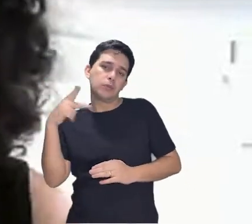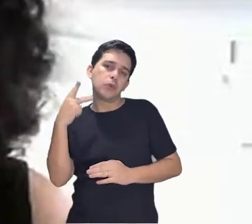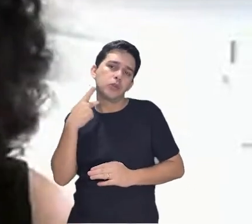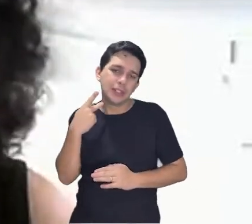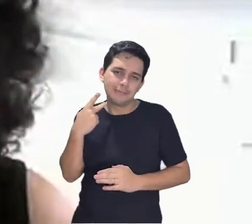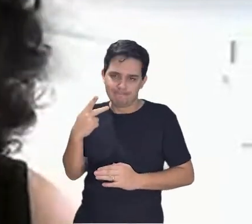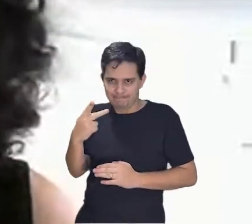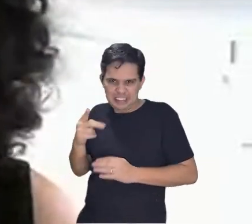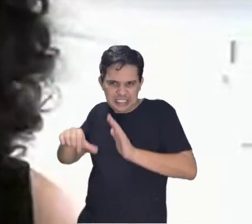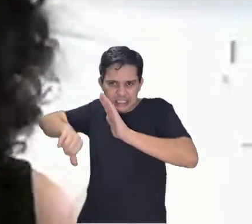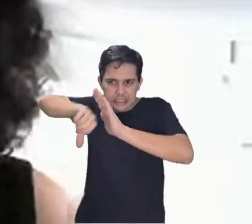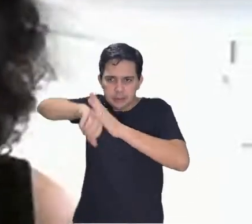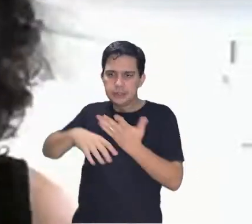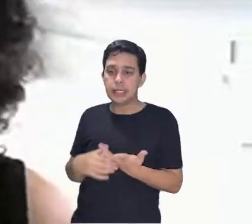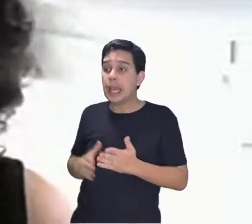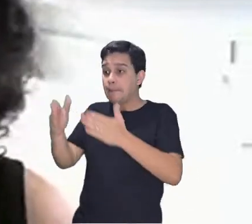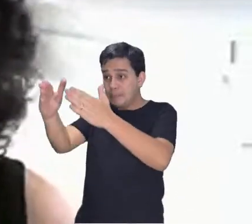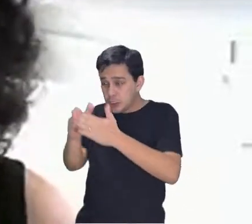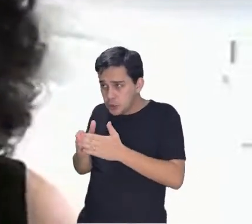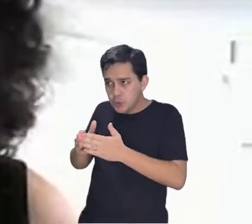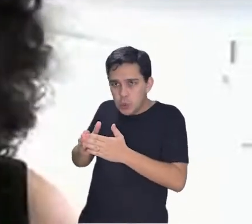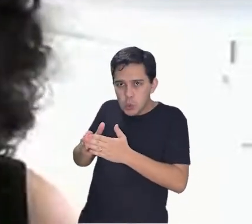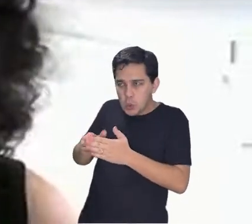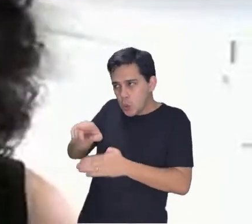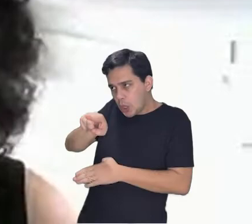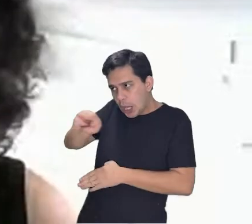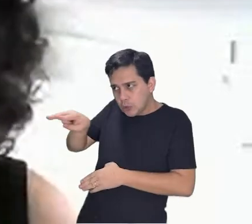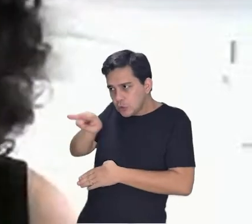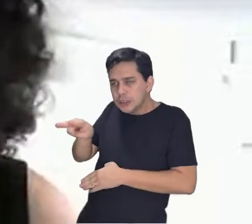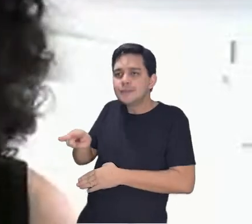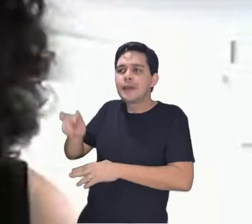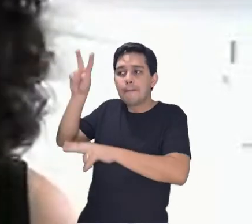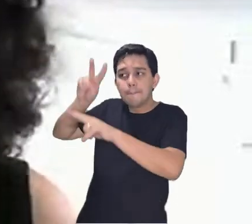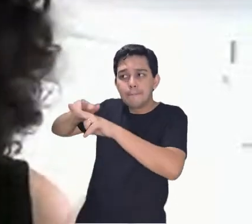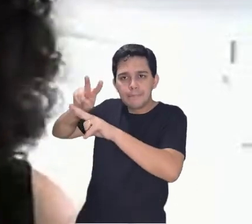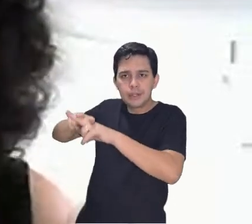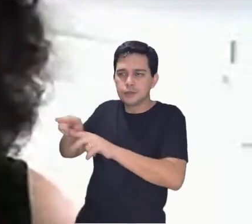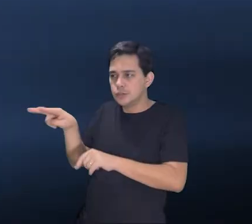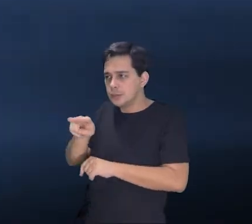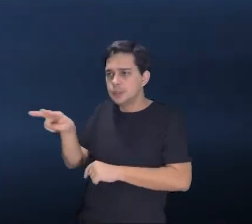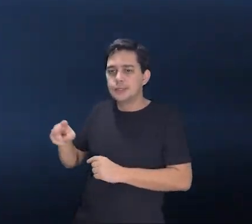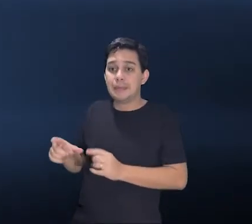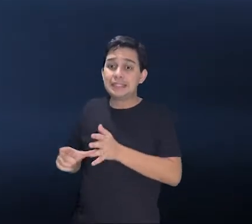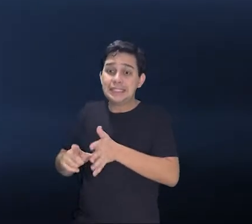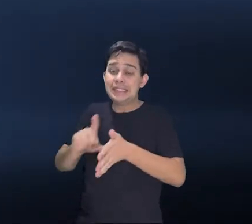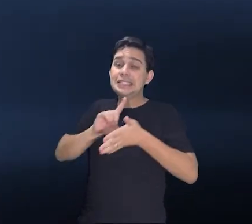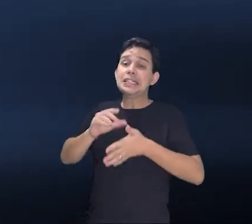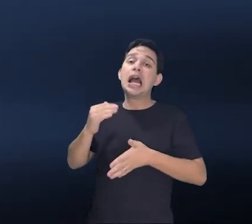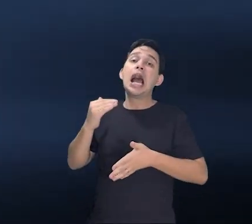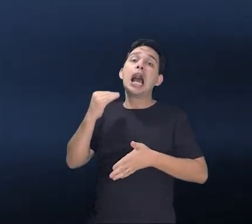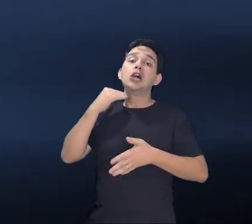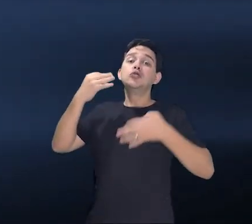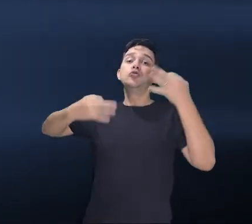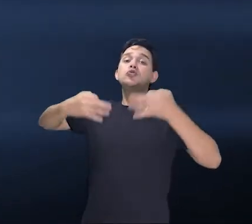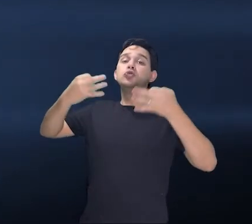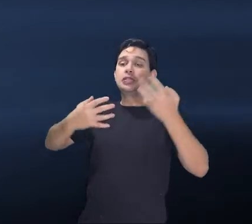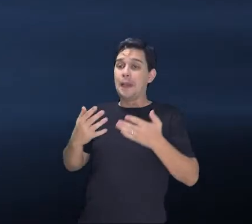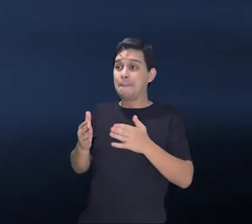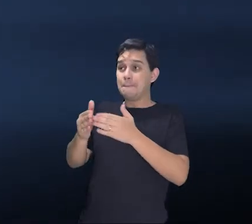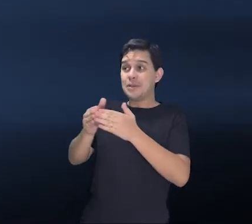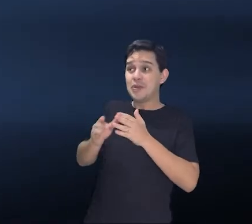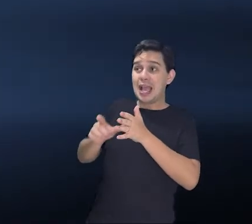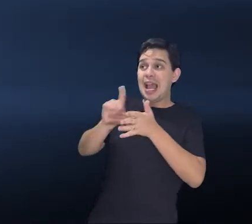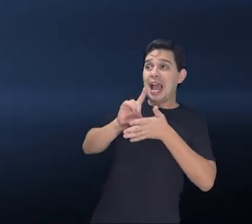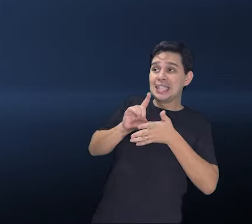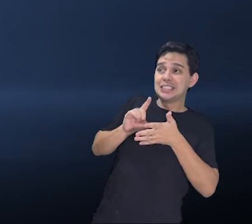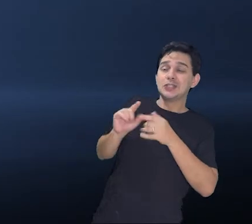denúncia, requereu a prisão preventiva, só que a juíza que recebeu, antes de decretar a prisão, pediu a juntada de fato, isso acabou demorando um